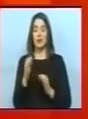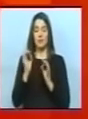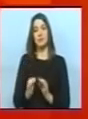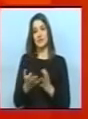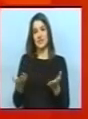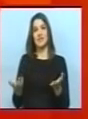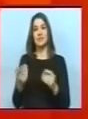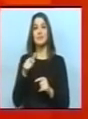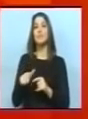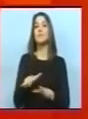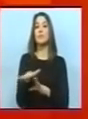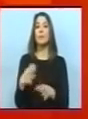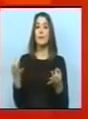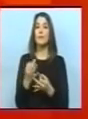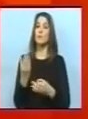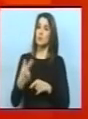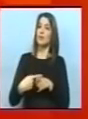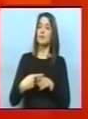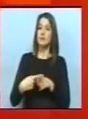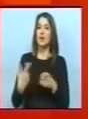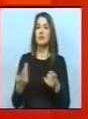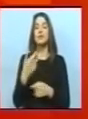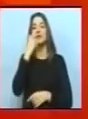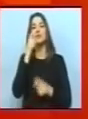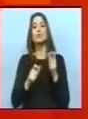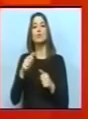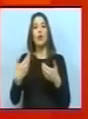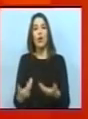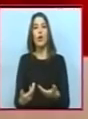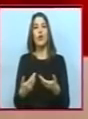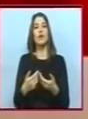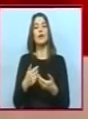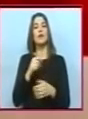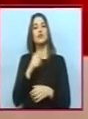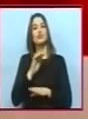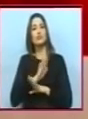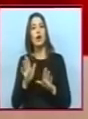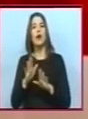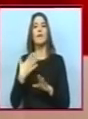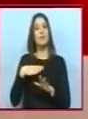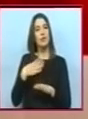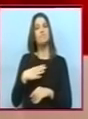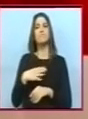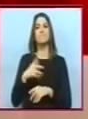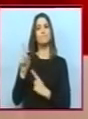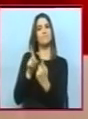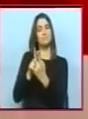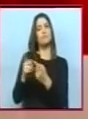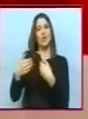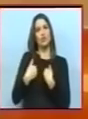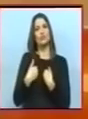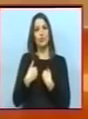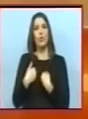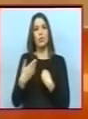E essa é uma área que, de facto, é muito interessante e que as pessoas hoje em dia já têm tendência a procurar muito mais ajuda do que procuravam antes e